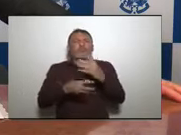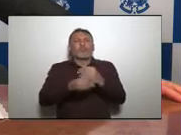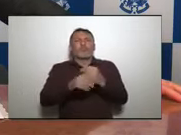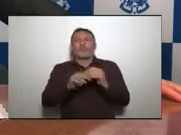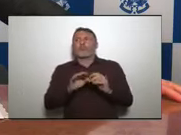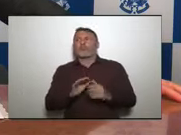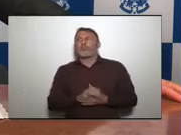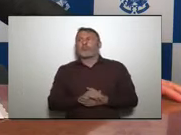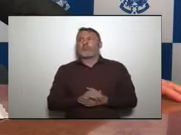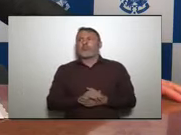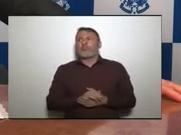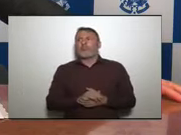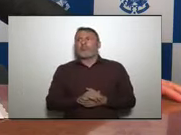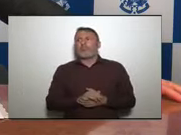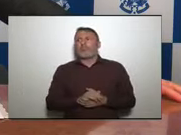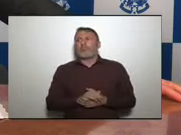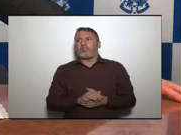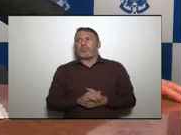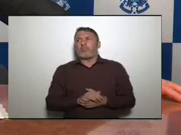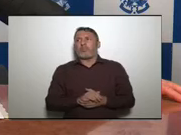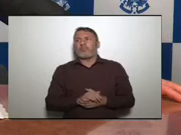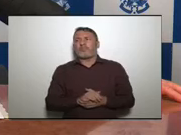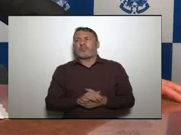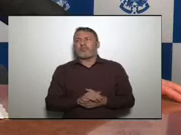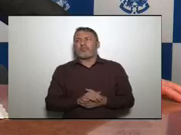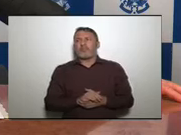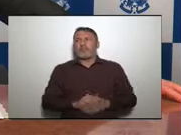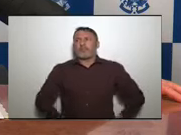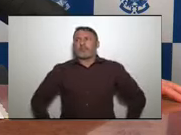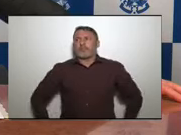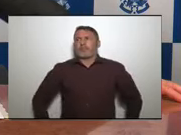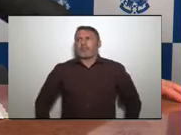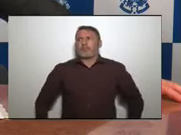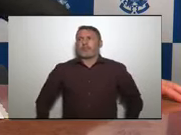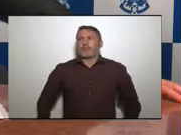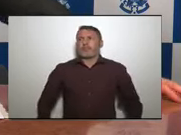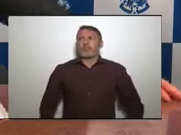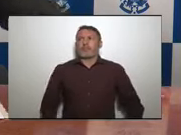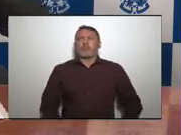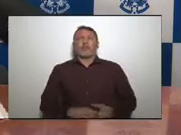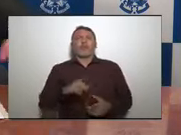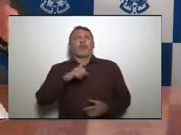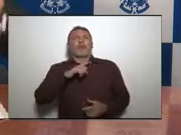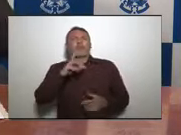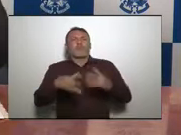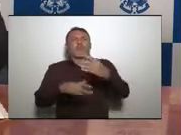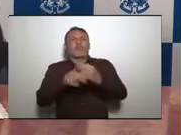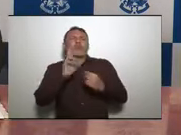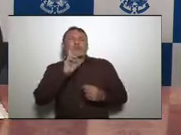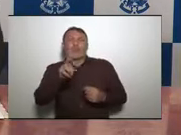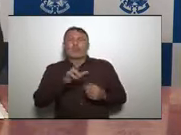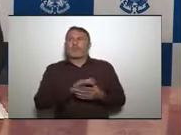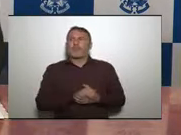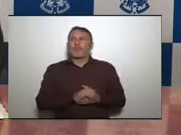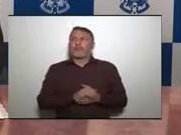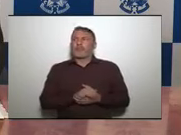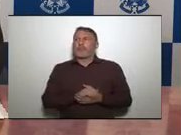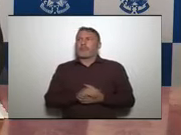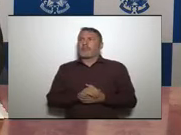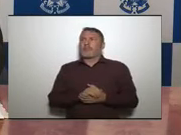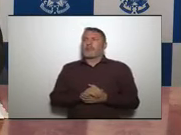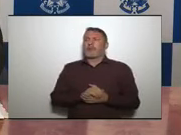para continuar uma resposta a Daniele, assim, nós estamos, eu